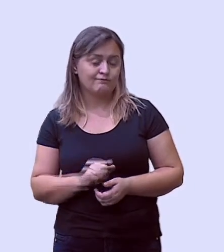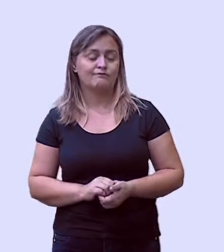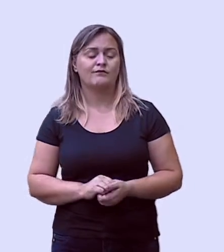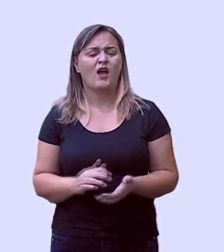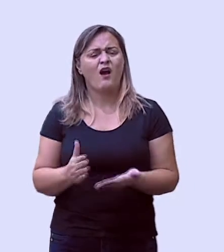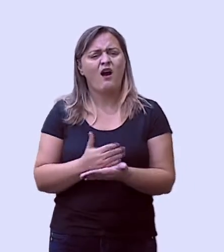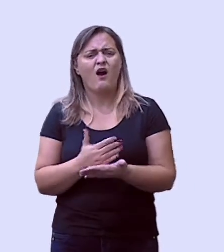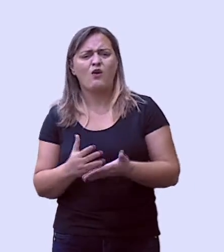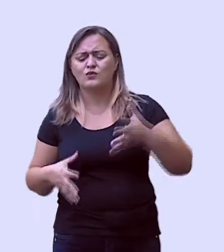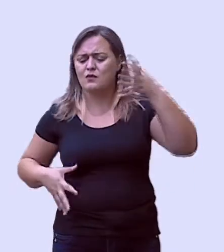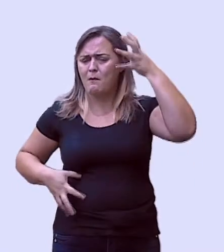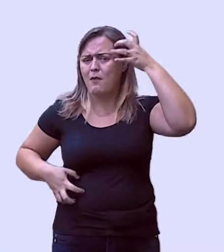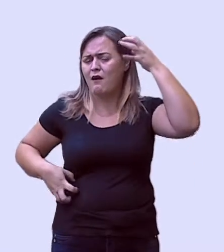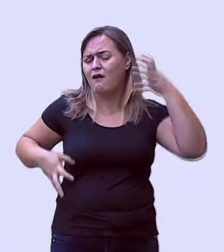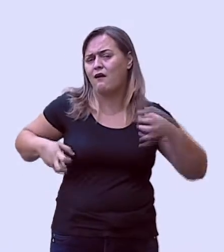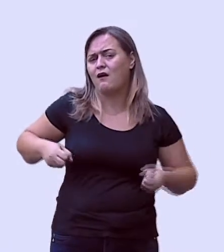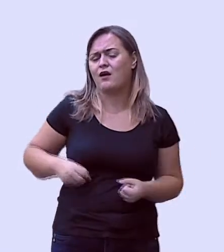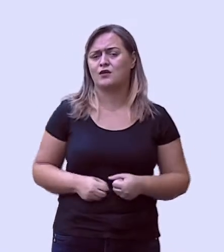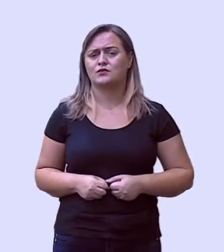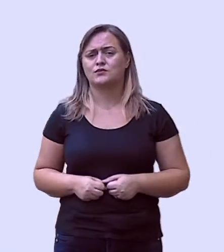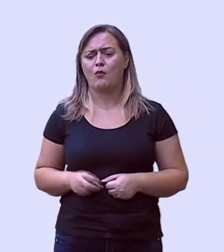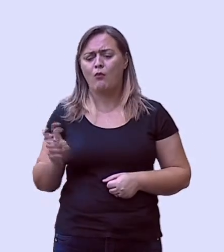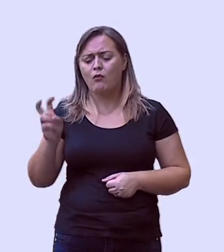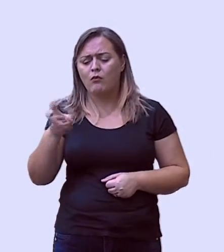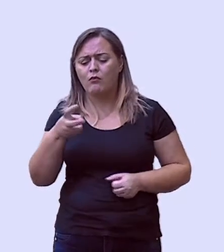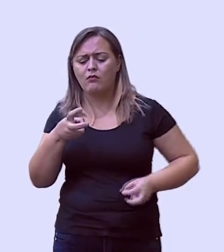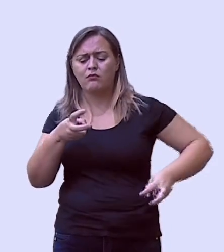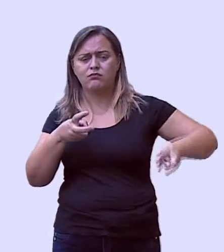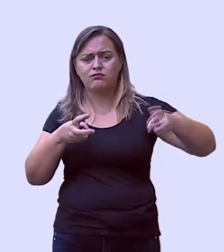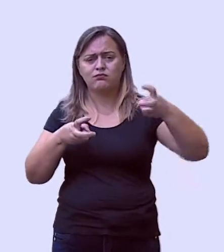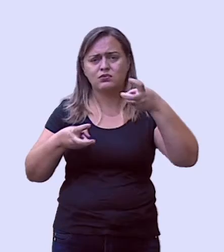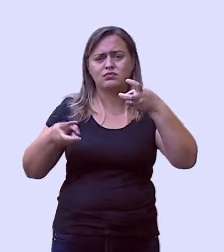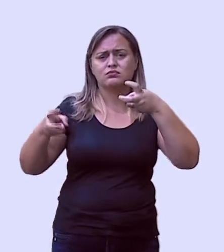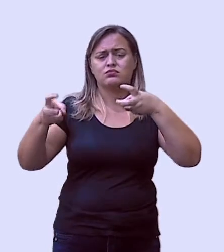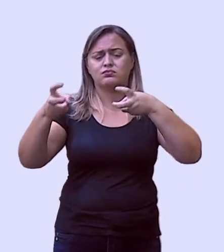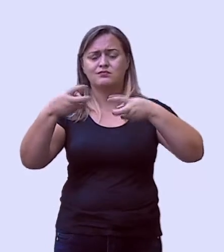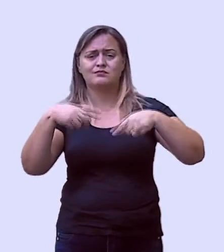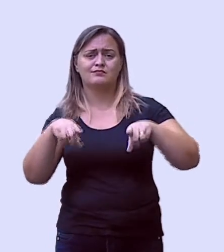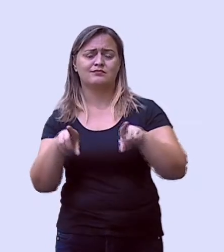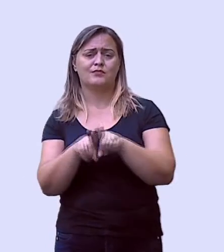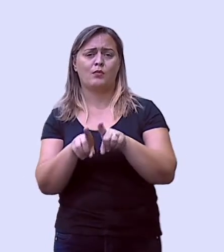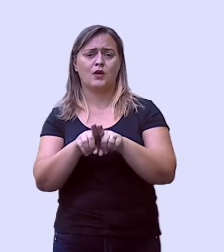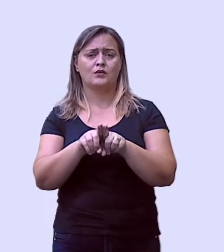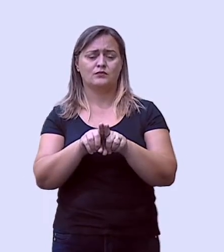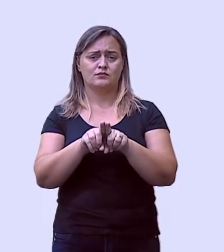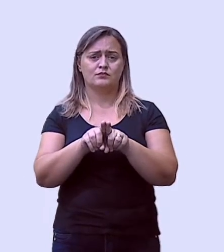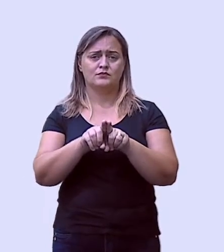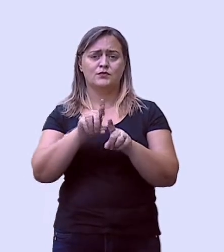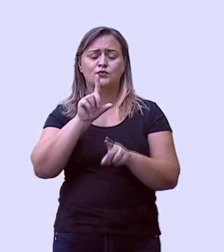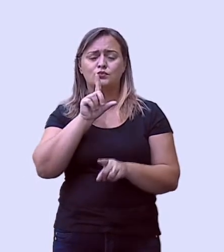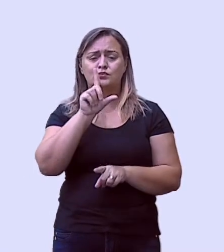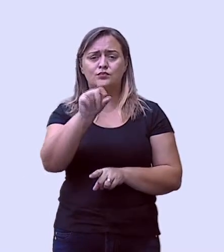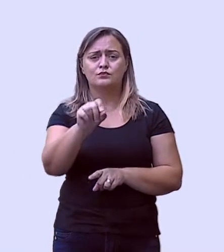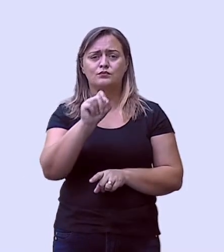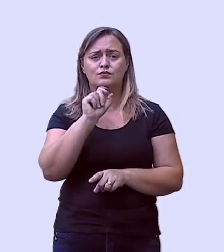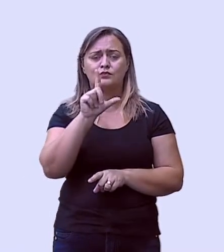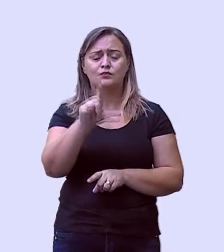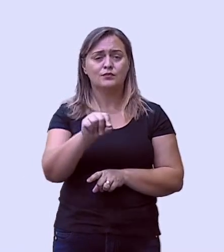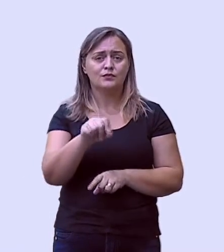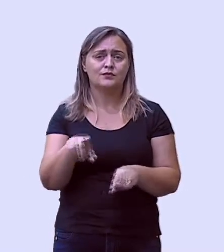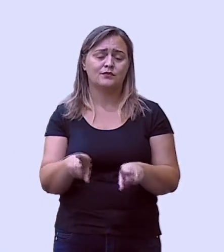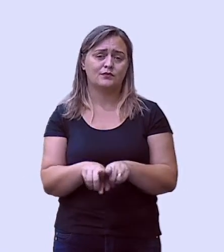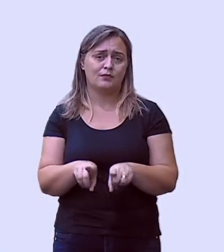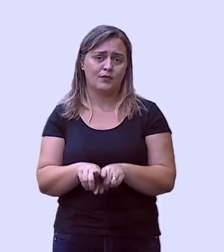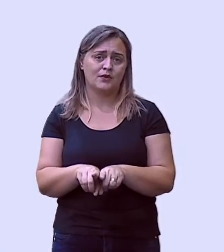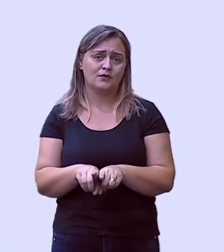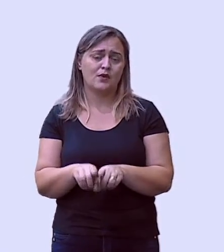a preguiça, o tamanduá, a capivara, o lobo-guará. Olha só